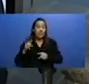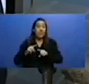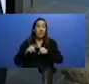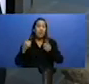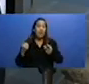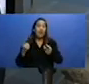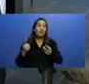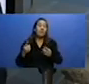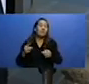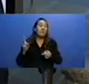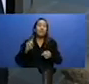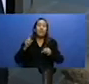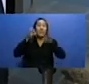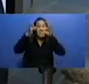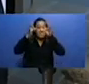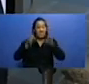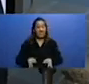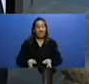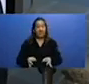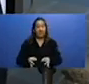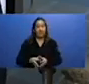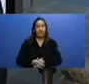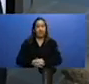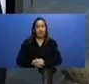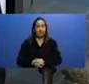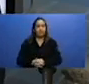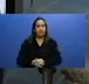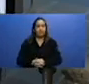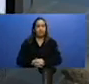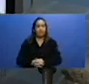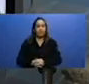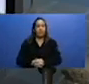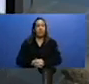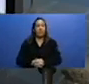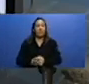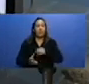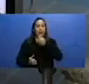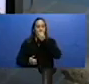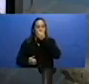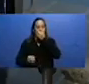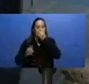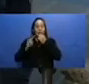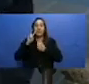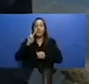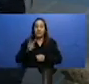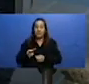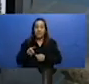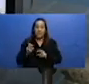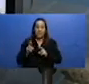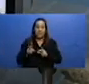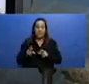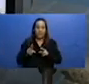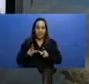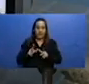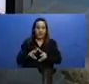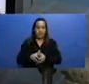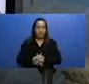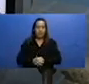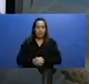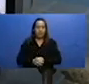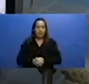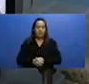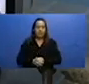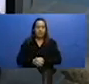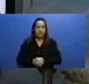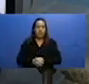é certeza que aconteça. E a gente vai ver a diferença nas próximas páginas. Agora, quando é